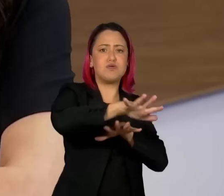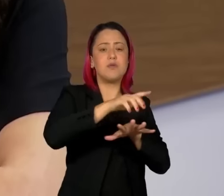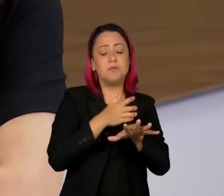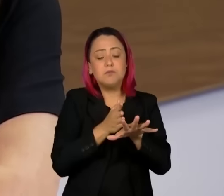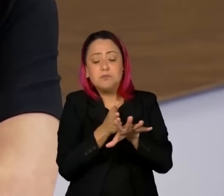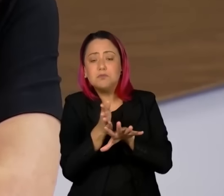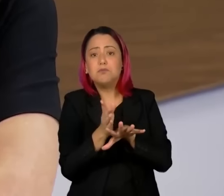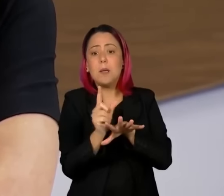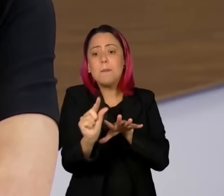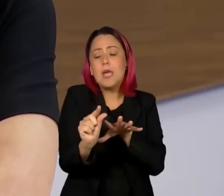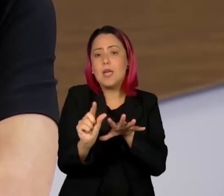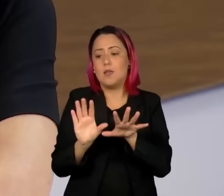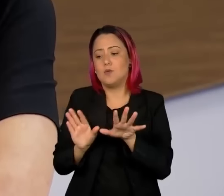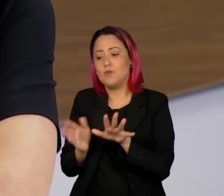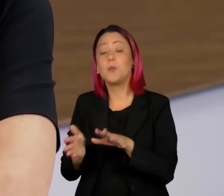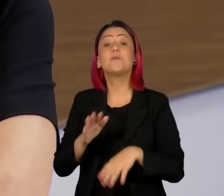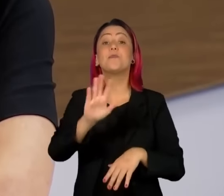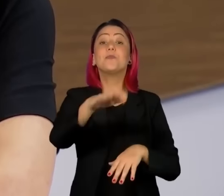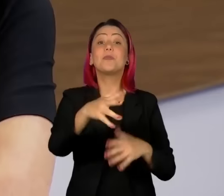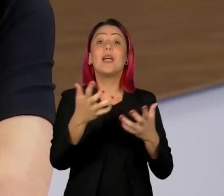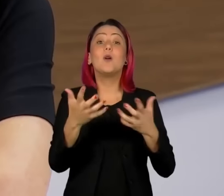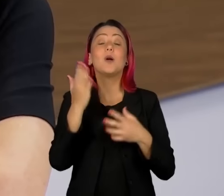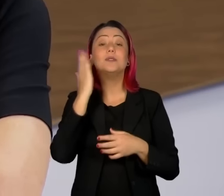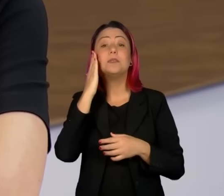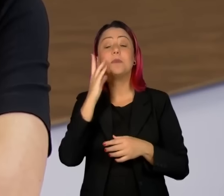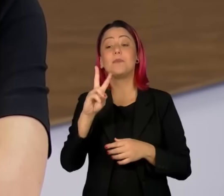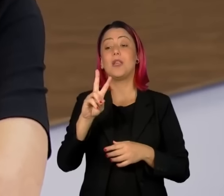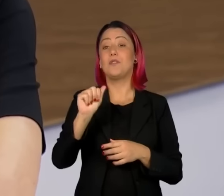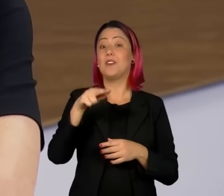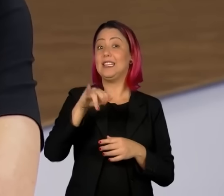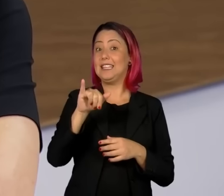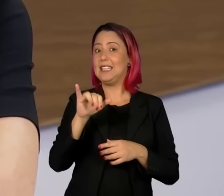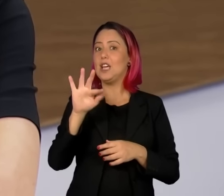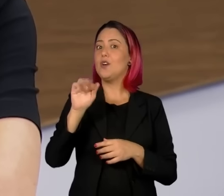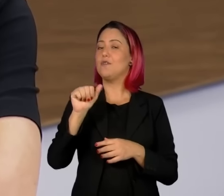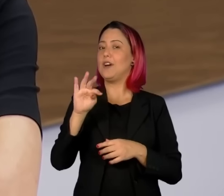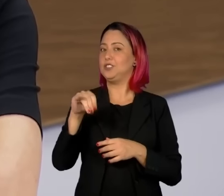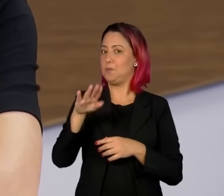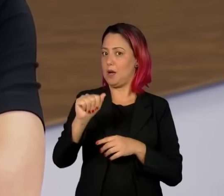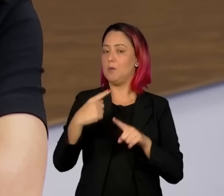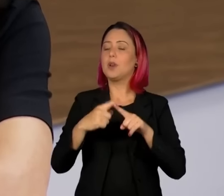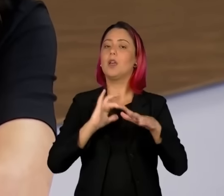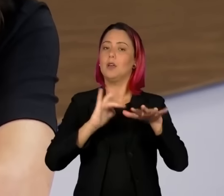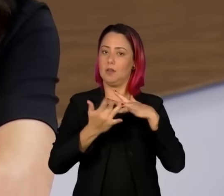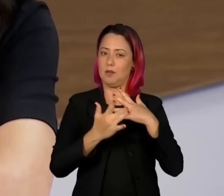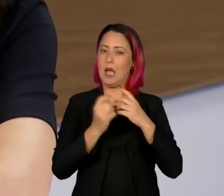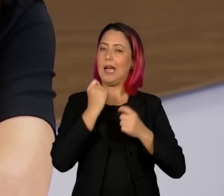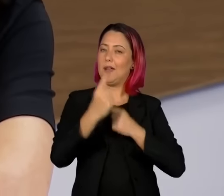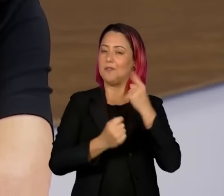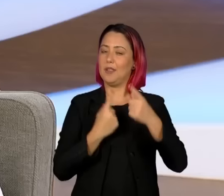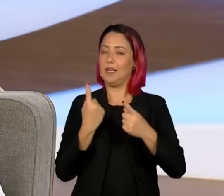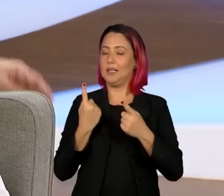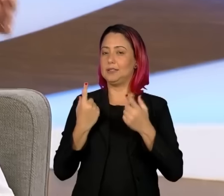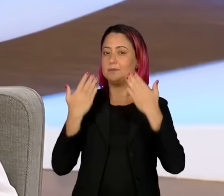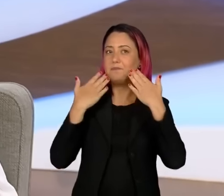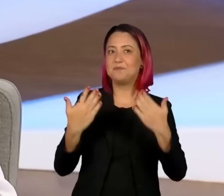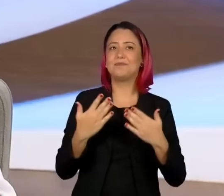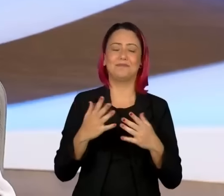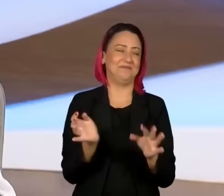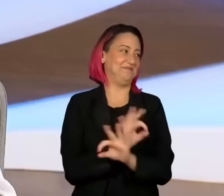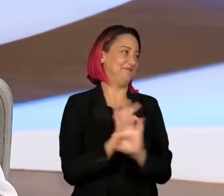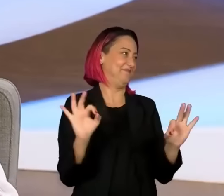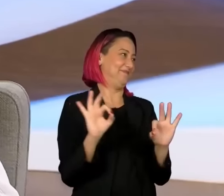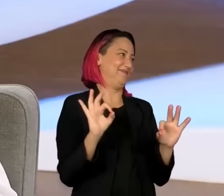mas aí eu queria falar você falou de Vani eu queria falar de Vani e Fátima Vira e Mexe em rede social elas aparecem Mas elas são ótimas gente outro